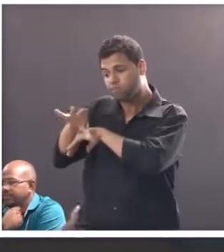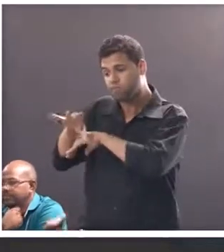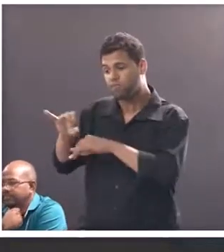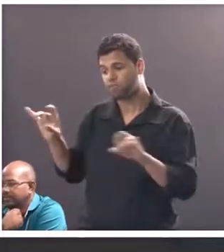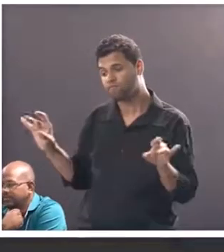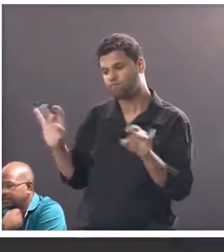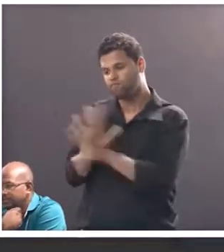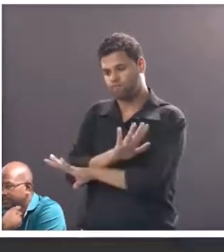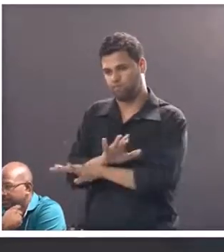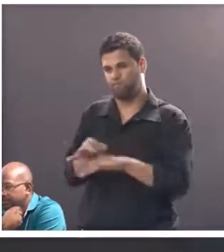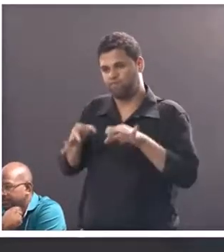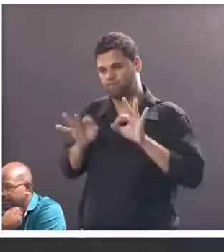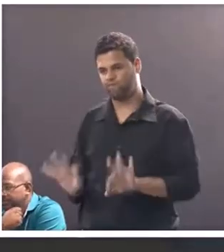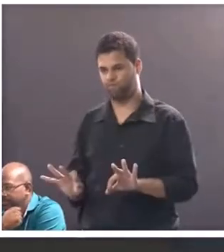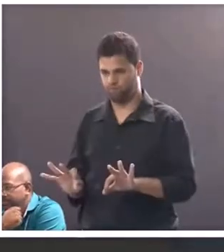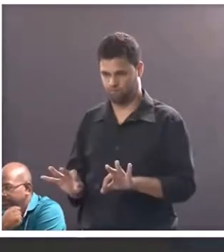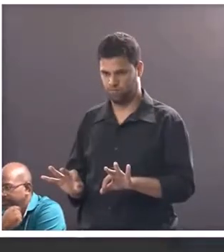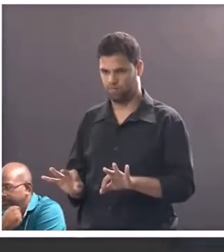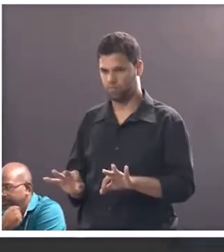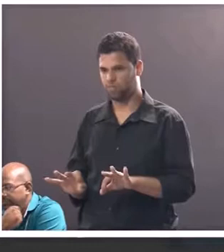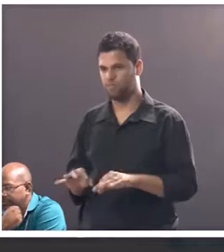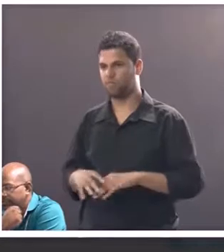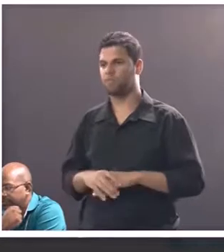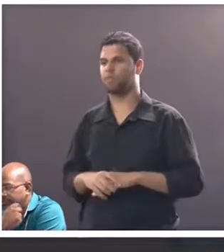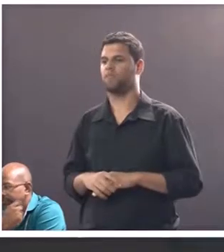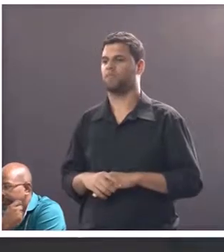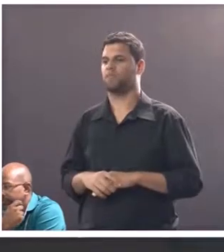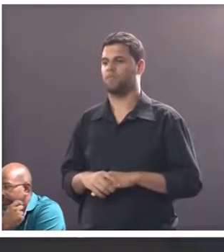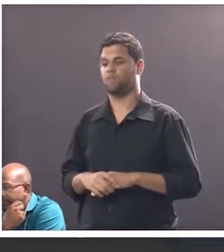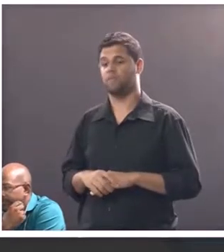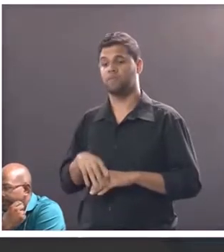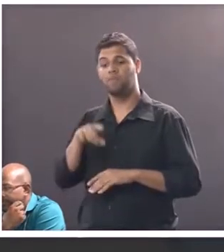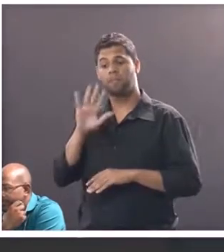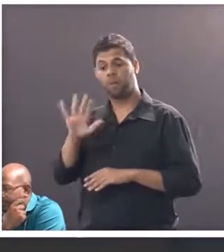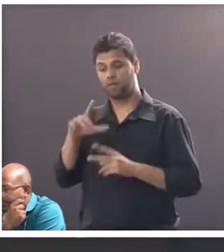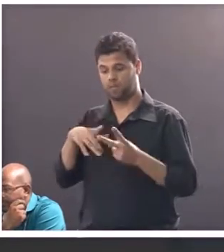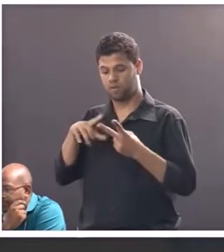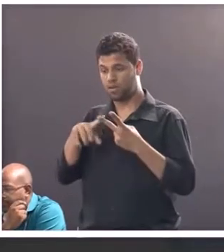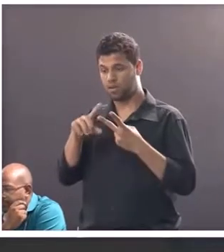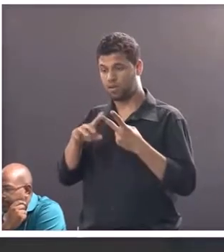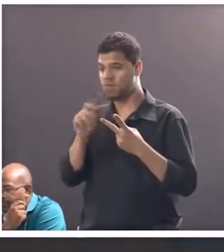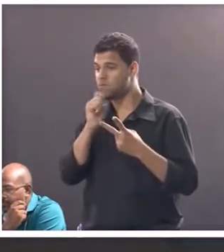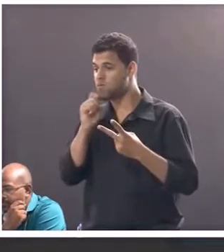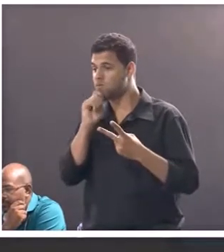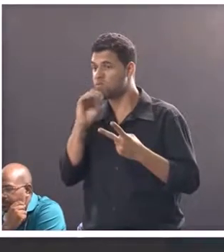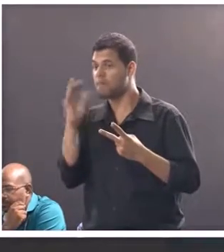totalmente concluída no tempo passado. O imperfeito não.